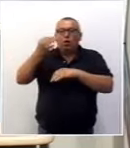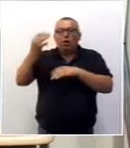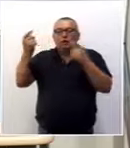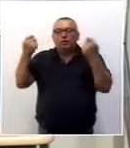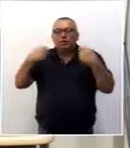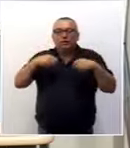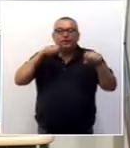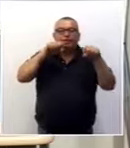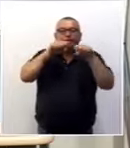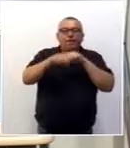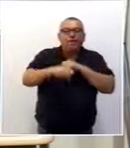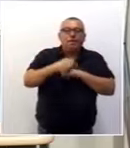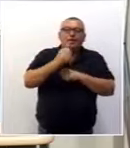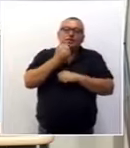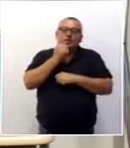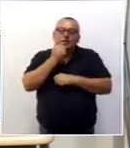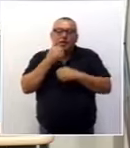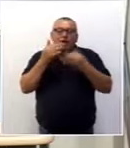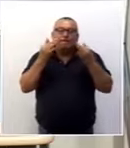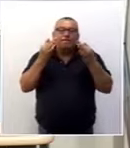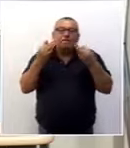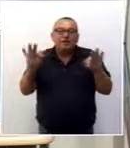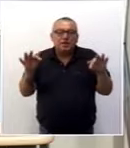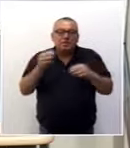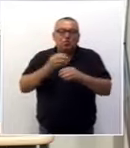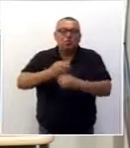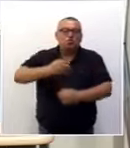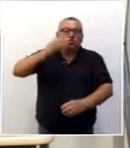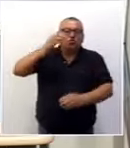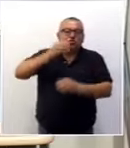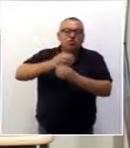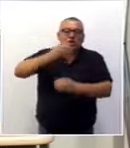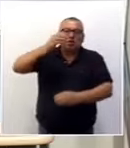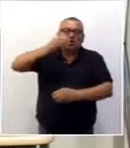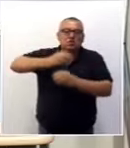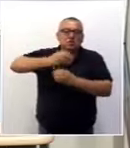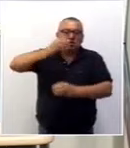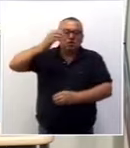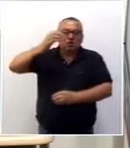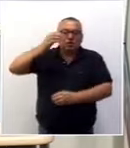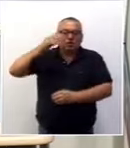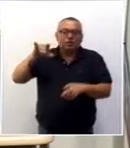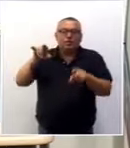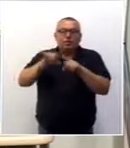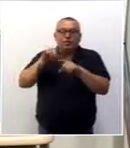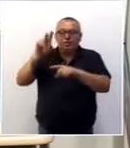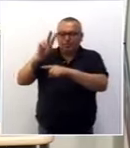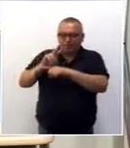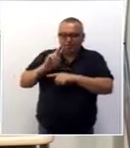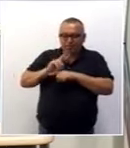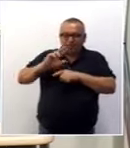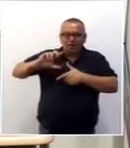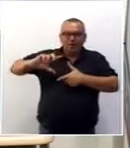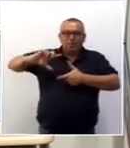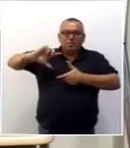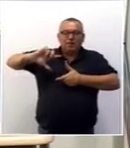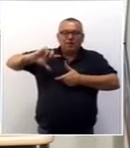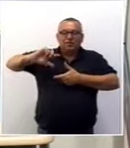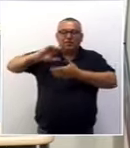cientistas, físicos, engenheiros, né? Pessoal da geografia também que trabalha com o tratamento dessas imagens, né? Toda